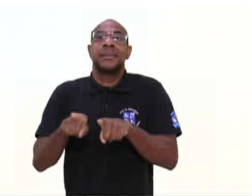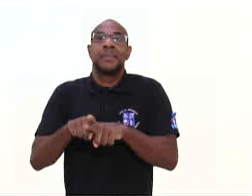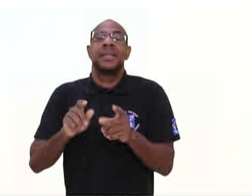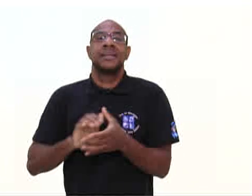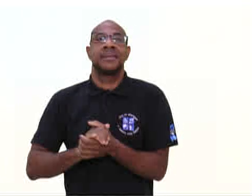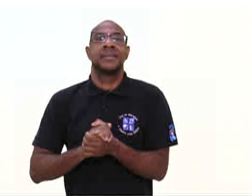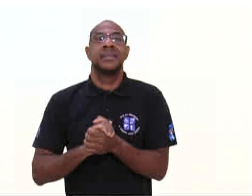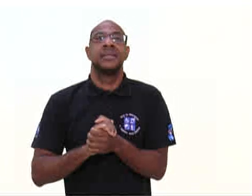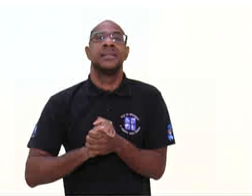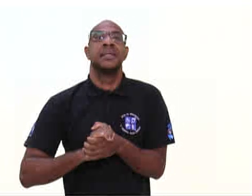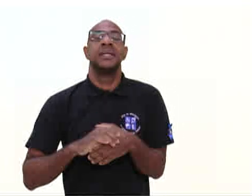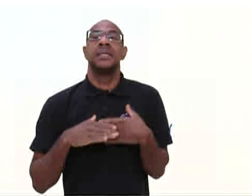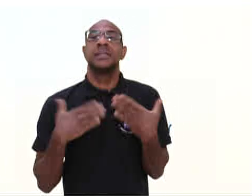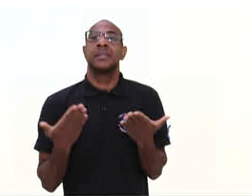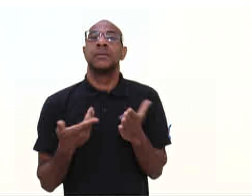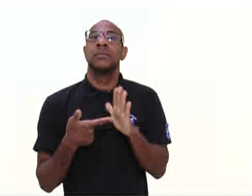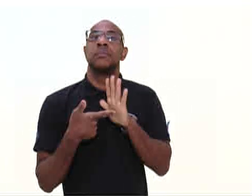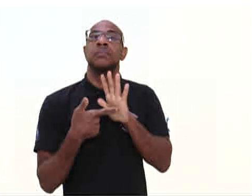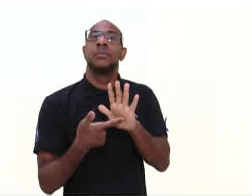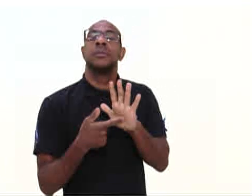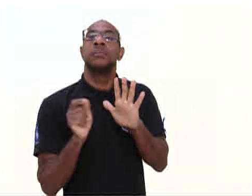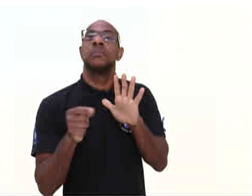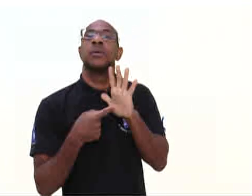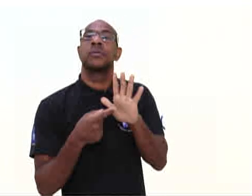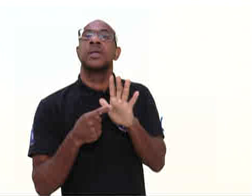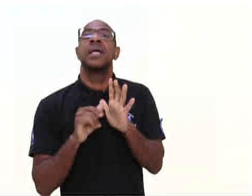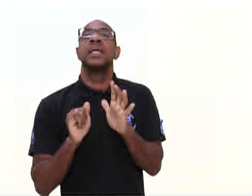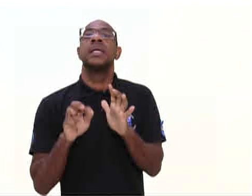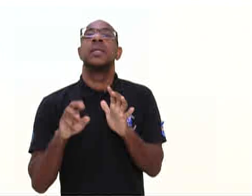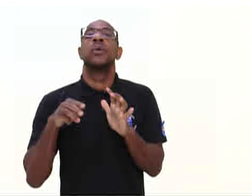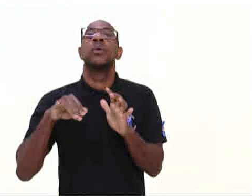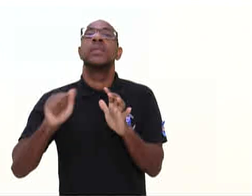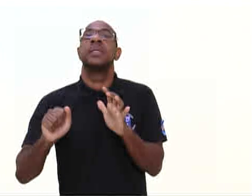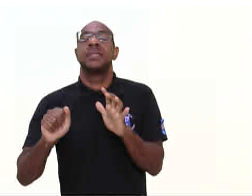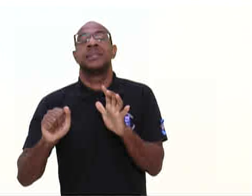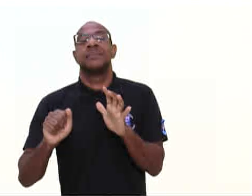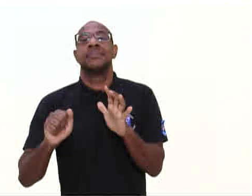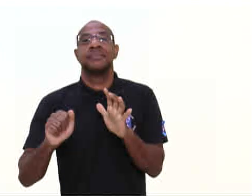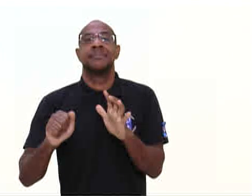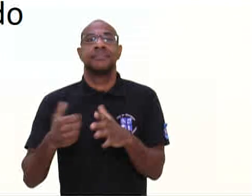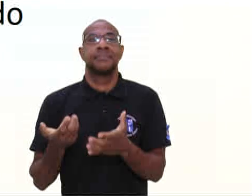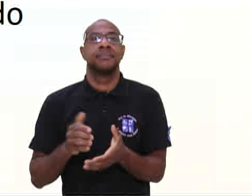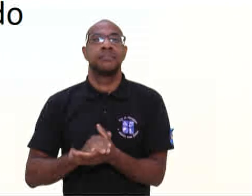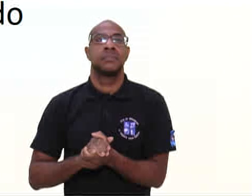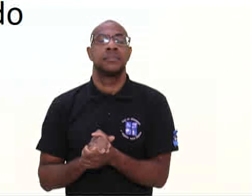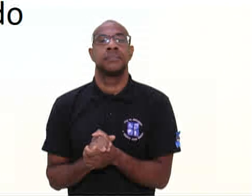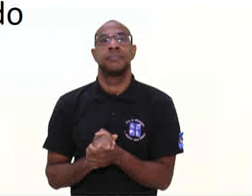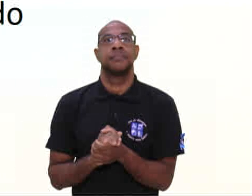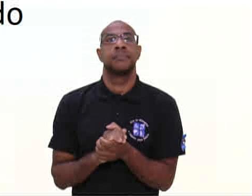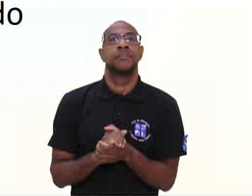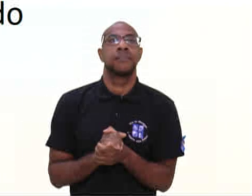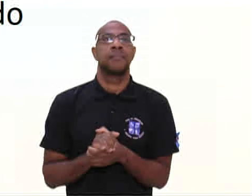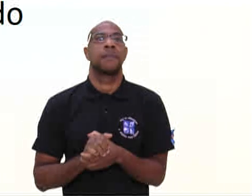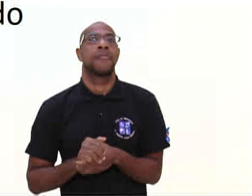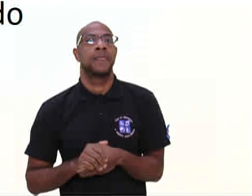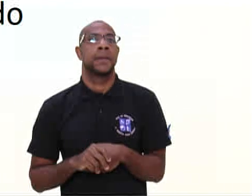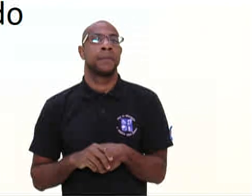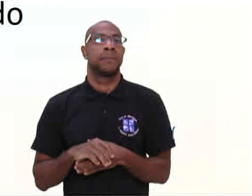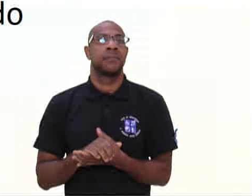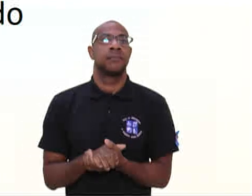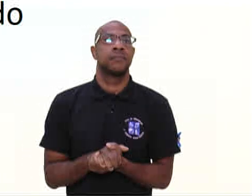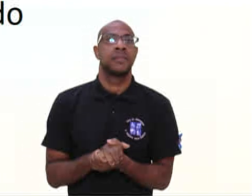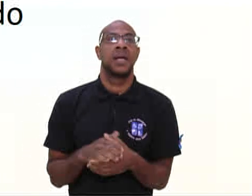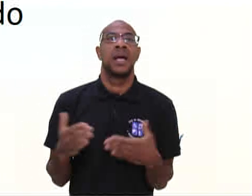narrador ironiza as convenções socialmente atribuídas a nós, humanos, né? Sigamos. Agora sim,